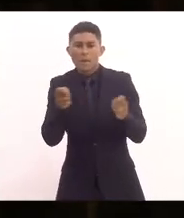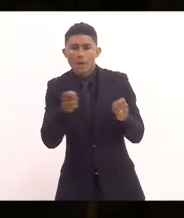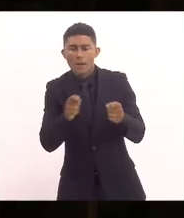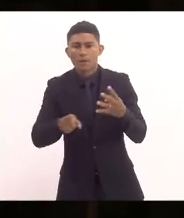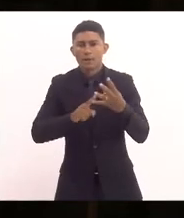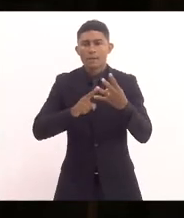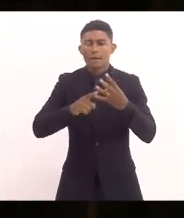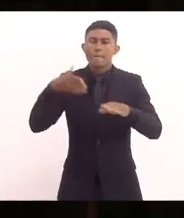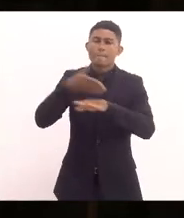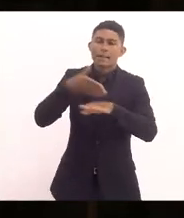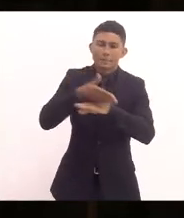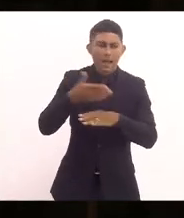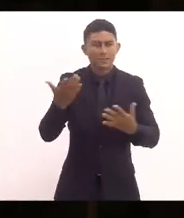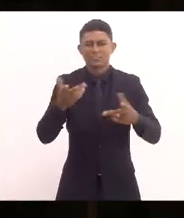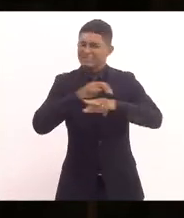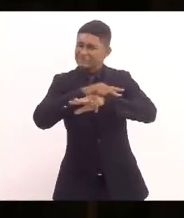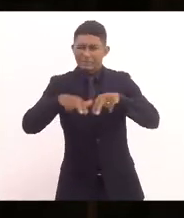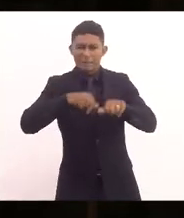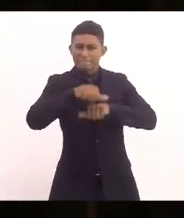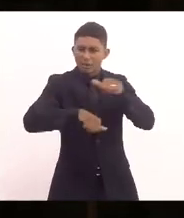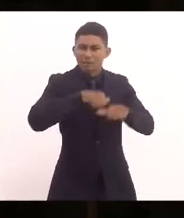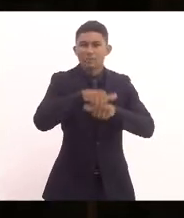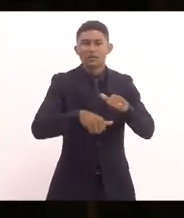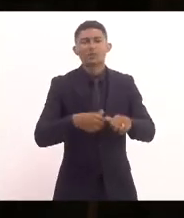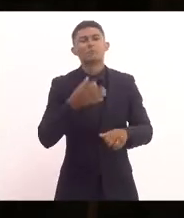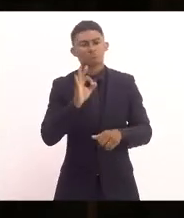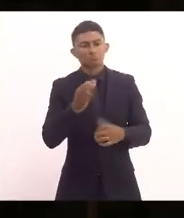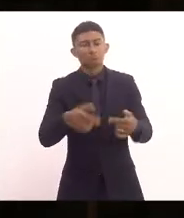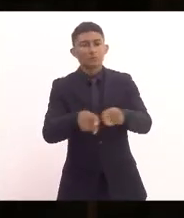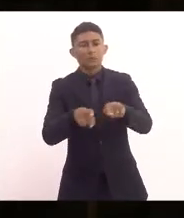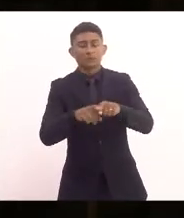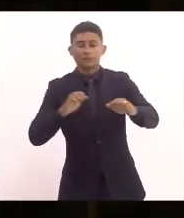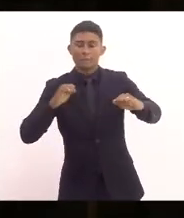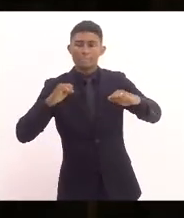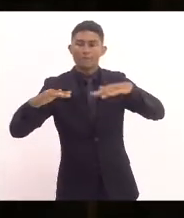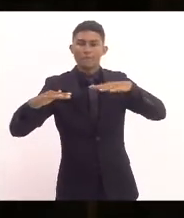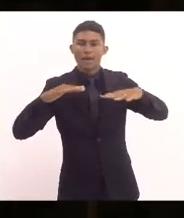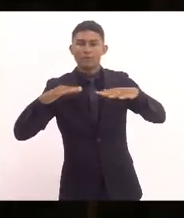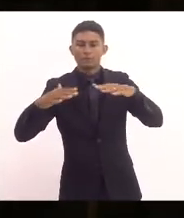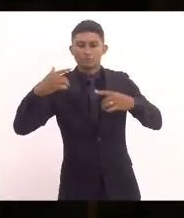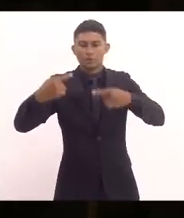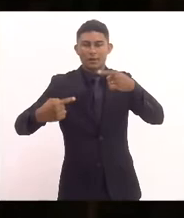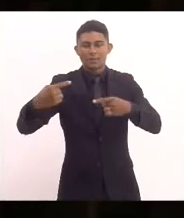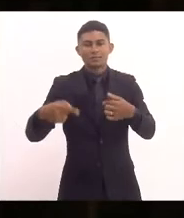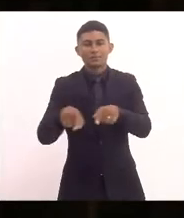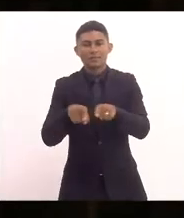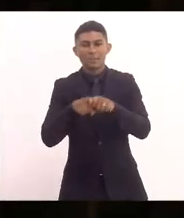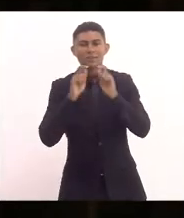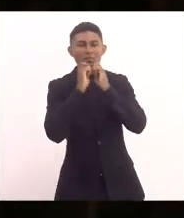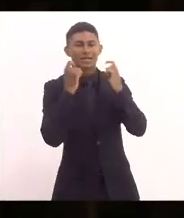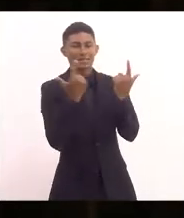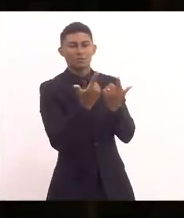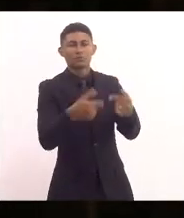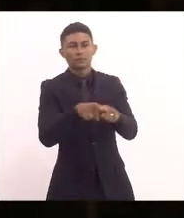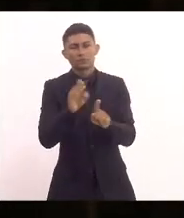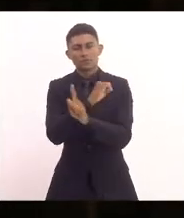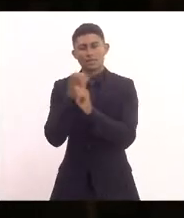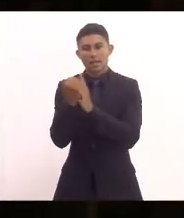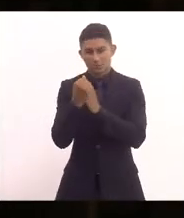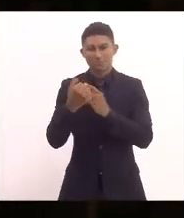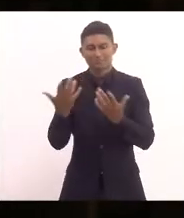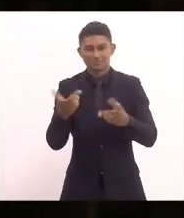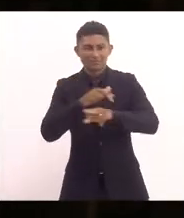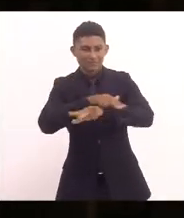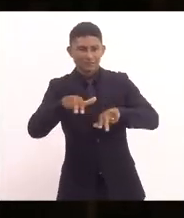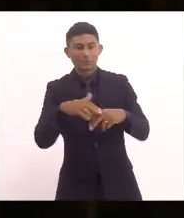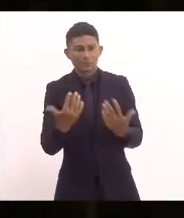de modificações e participar de movimentos políticos, associativos e sociais. Tais modificações